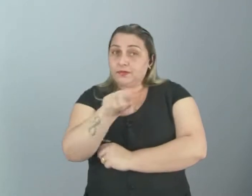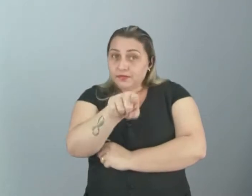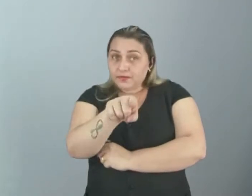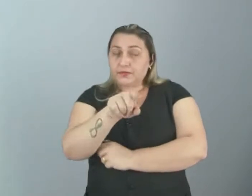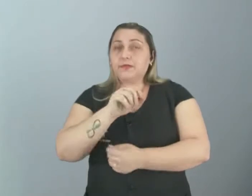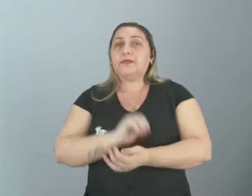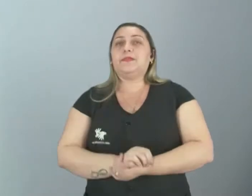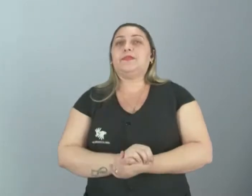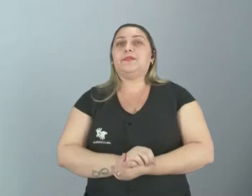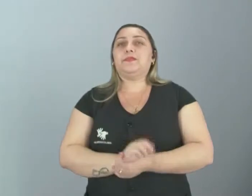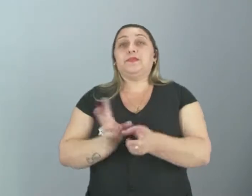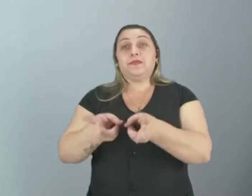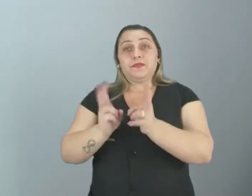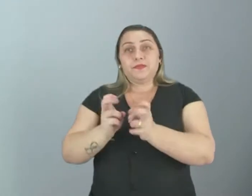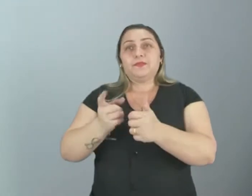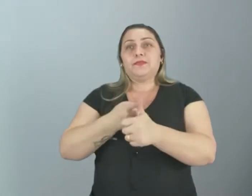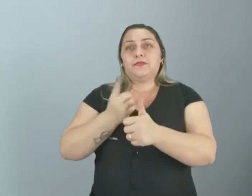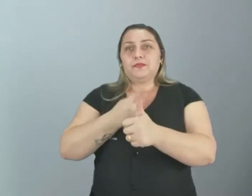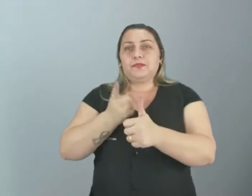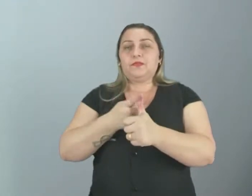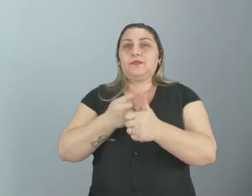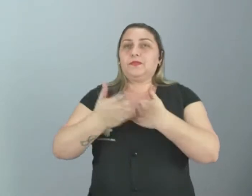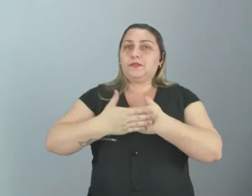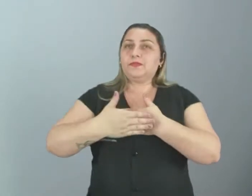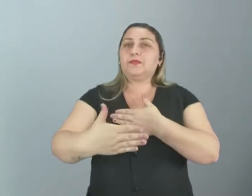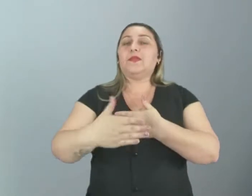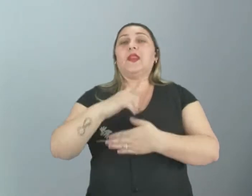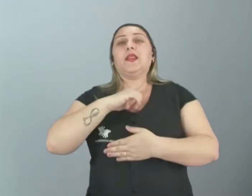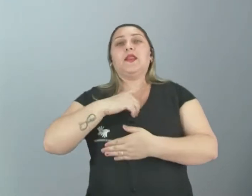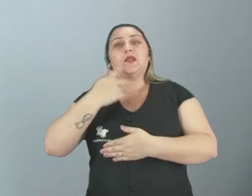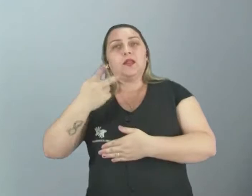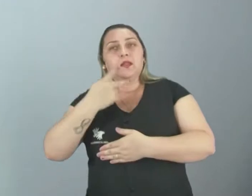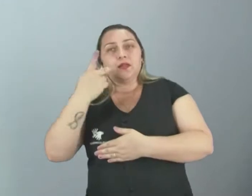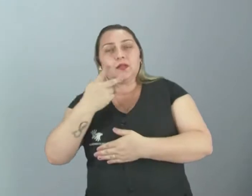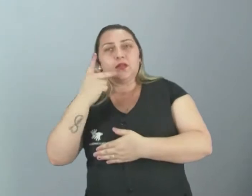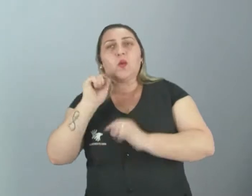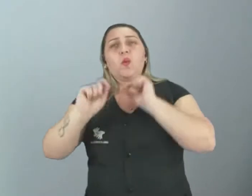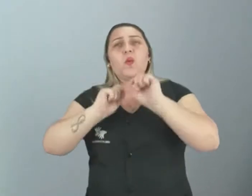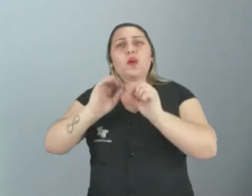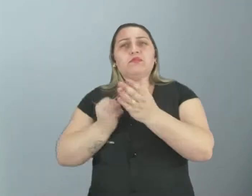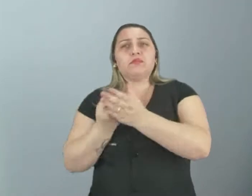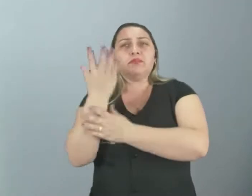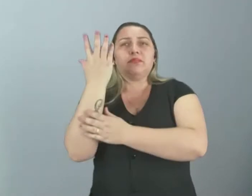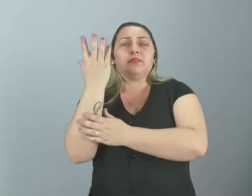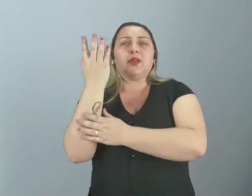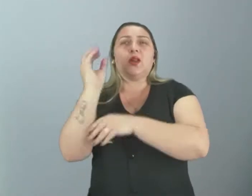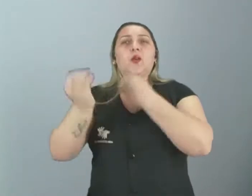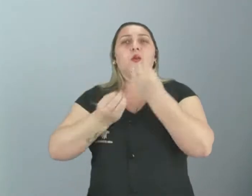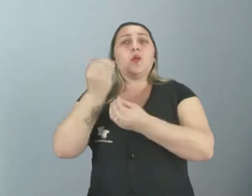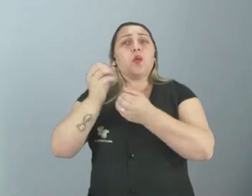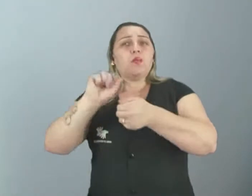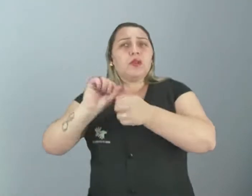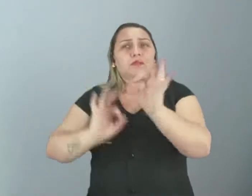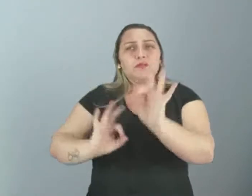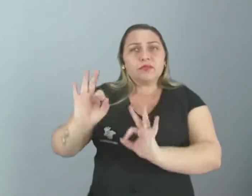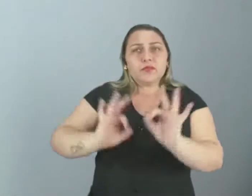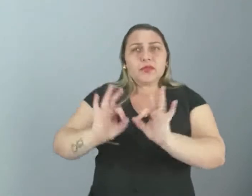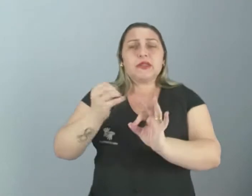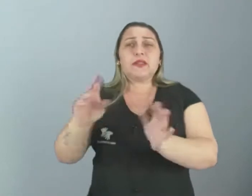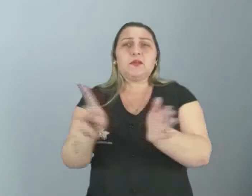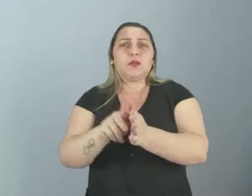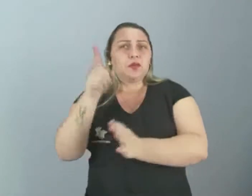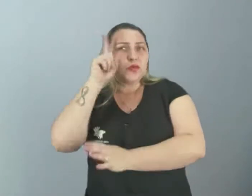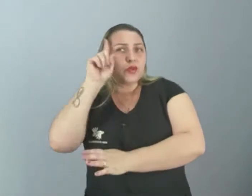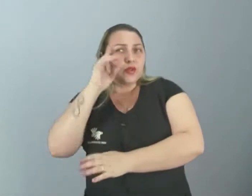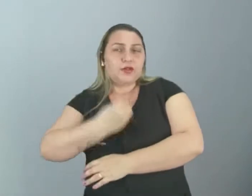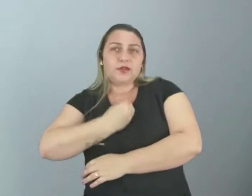vocês. Percebam que na primeira parte, a gente tem ele falando sobre o que ele criou, como ele criou, se faziam parte do